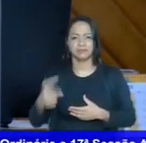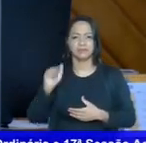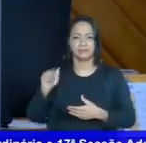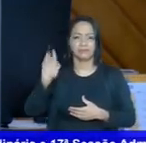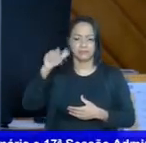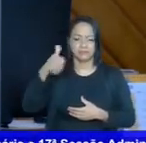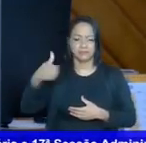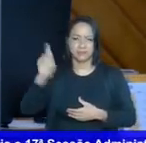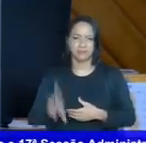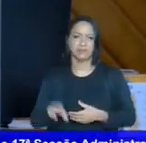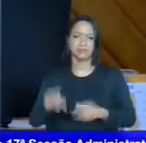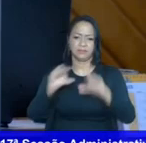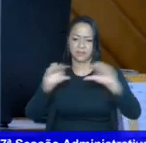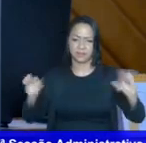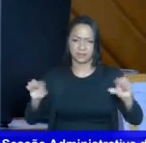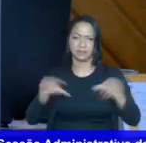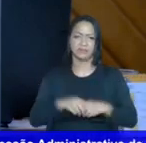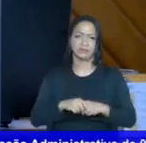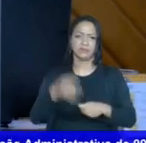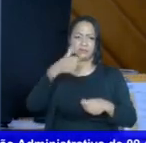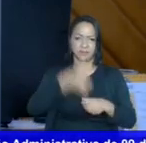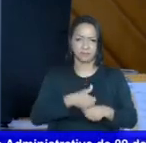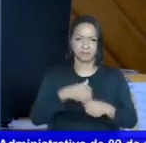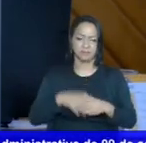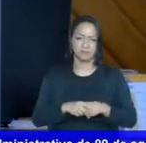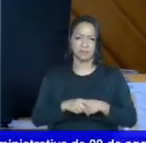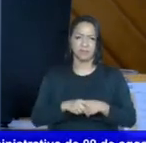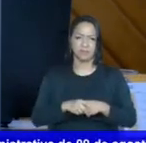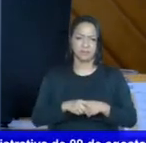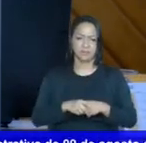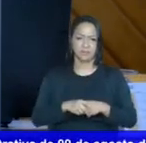R$112.100 em tickets de combustível.